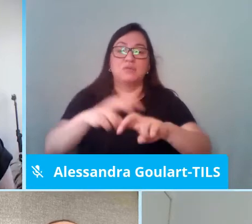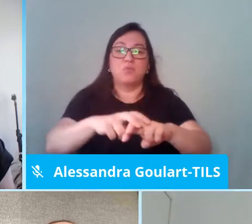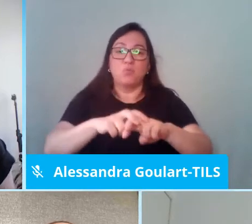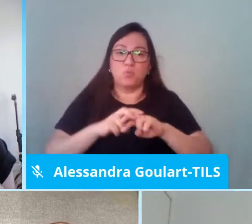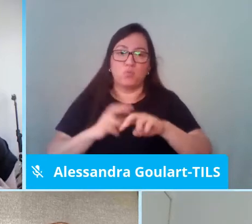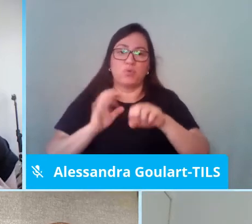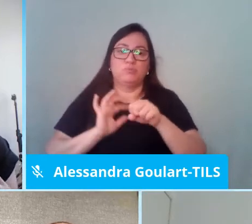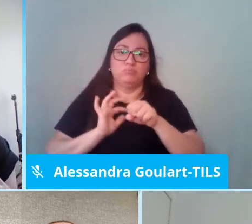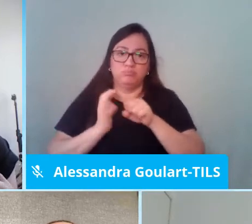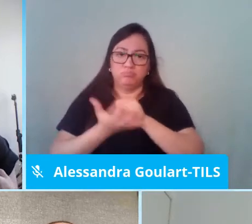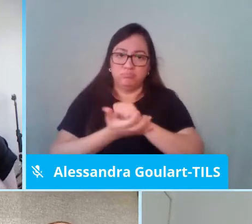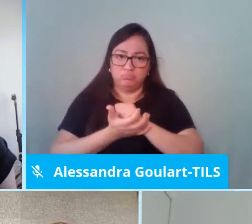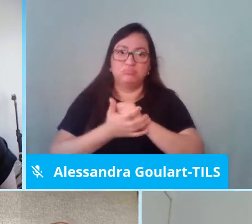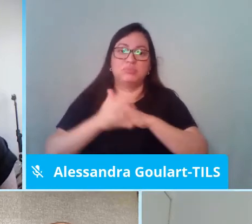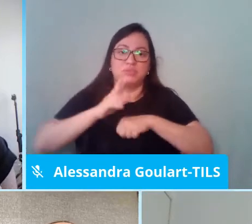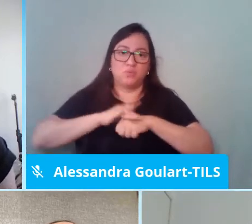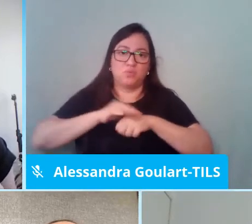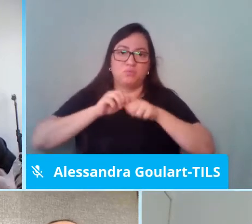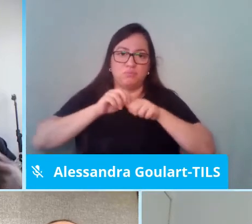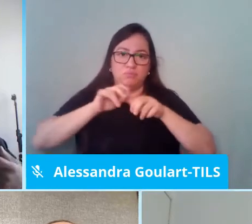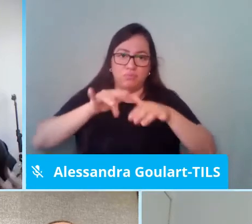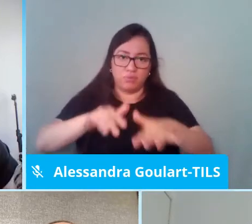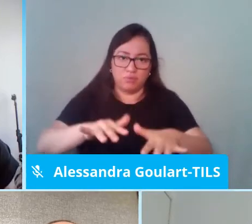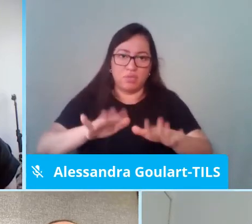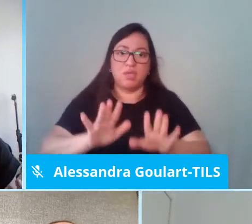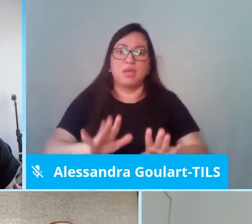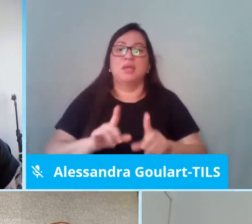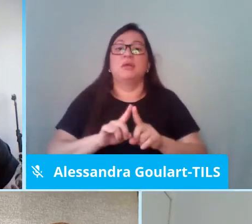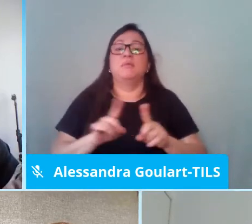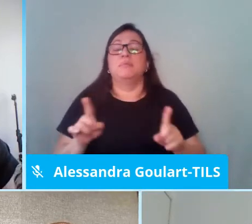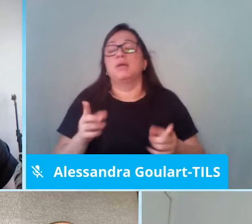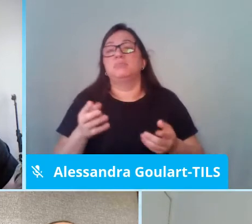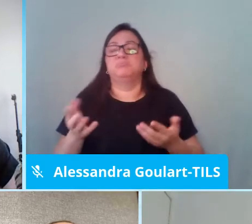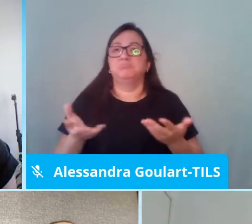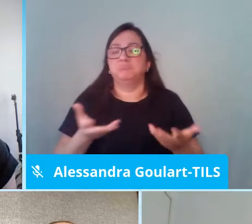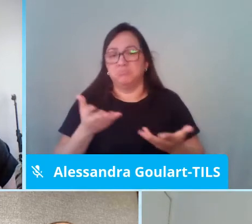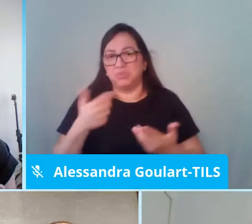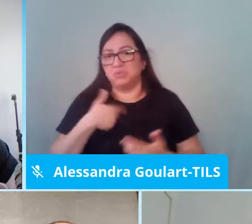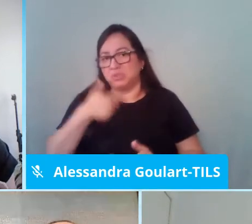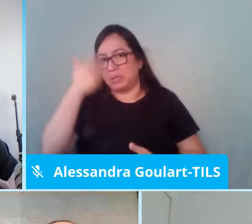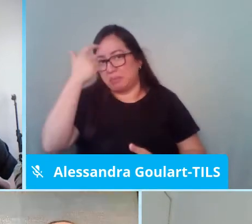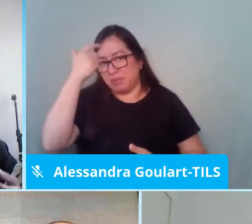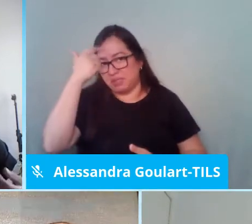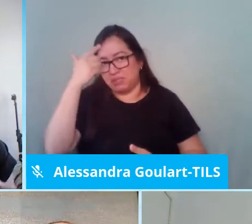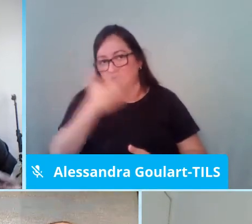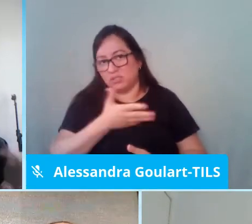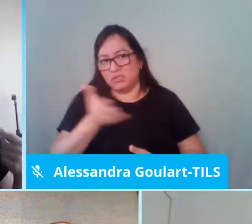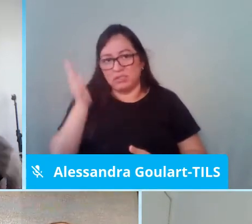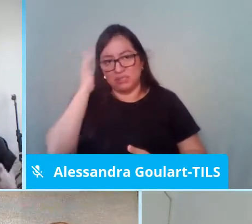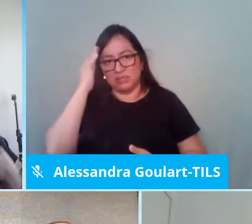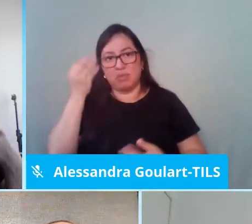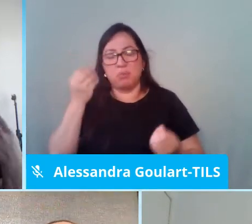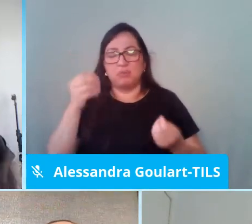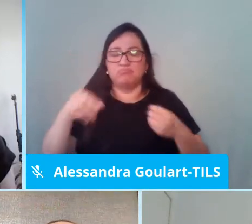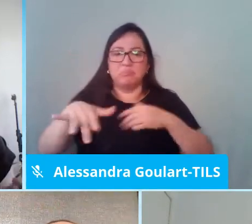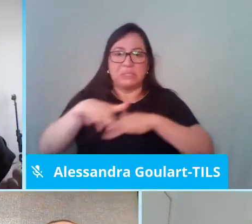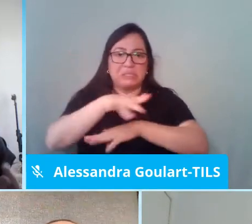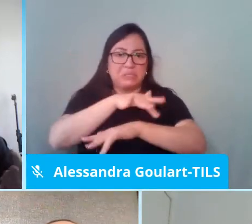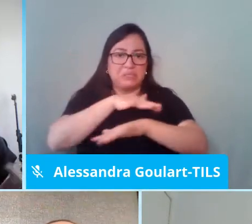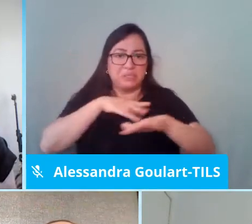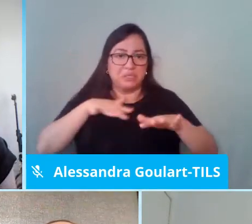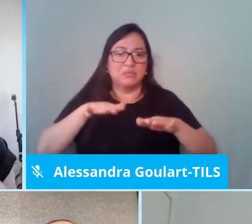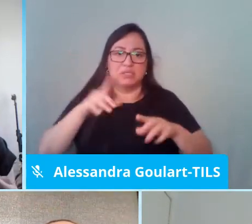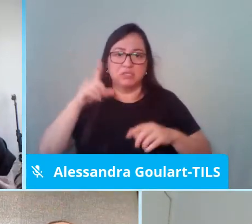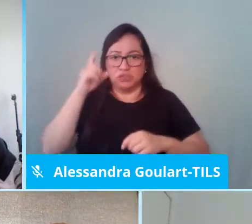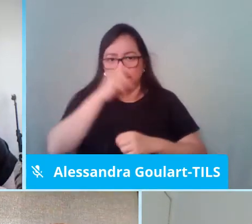faz trabalho em território, né, em tempos de pandemia, onde nem sempre é possível estar circulando, mas que poder que